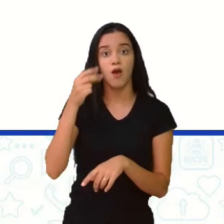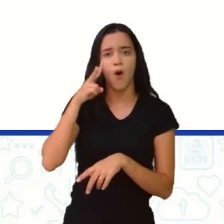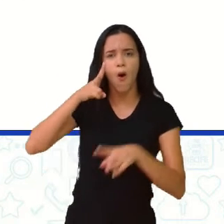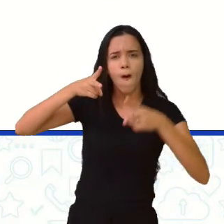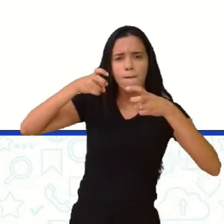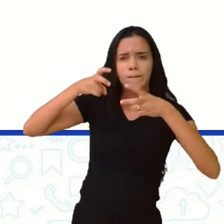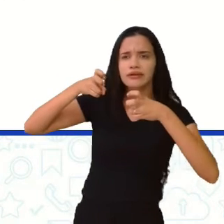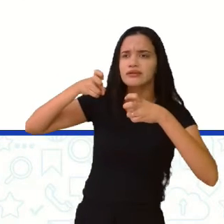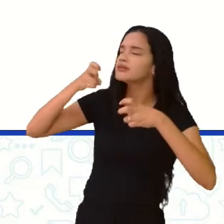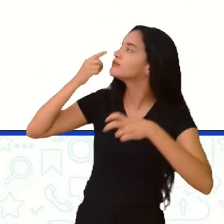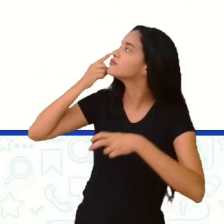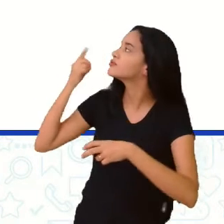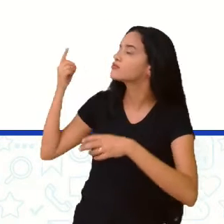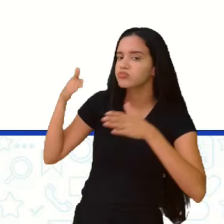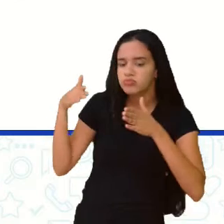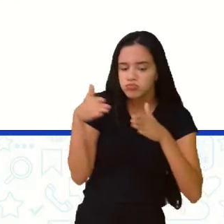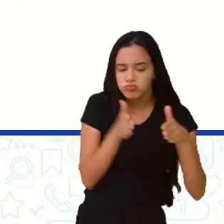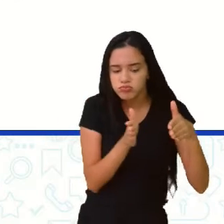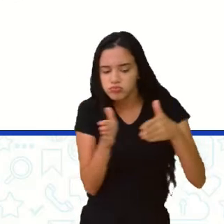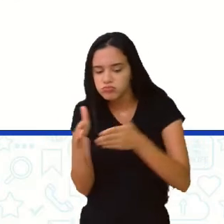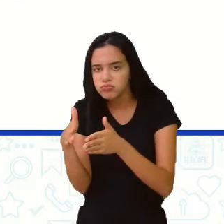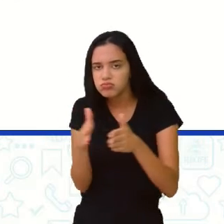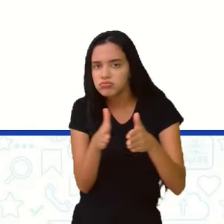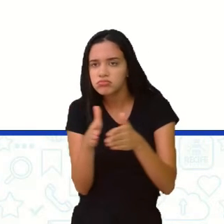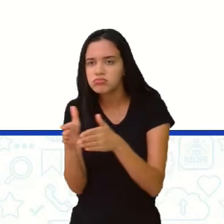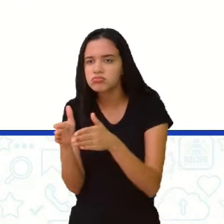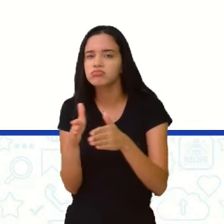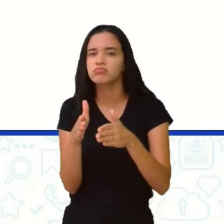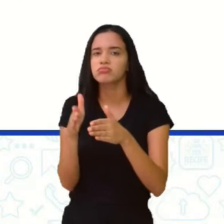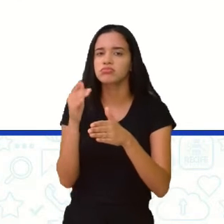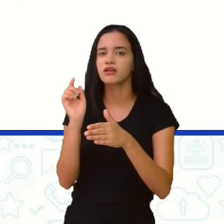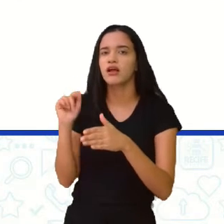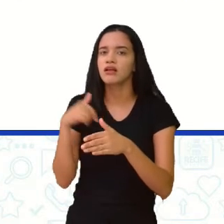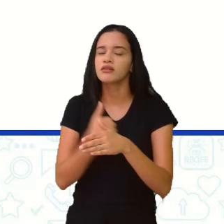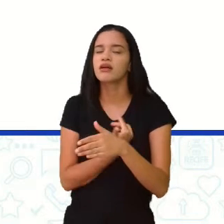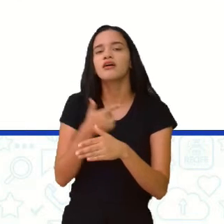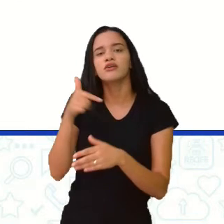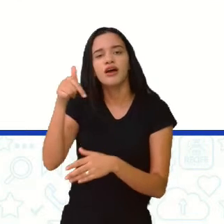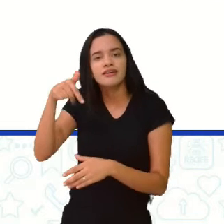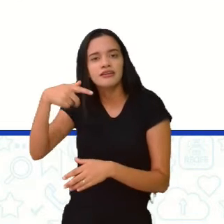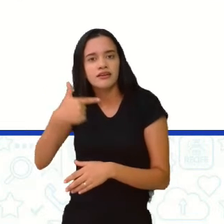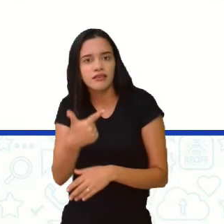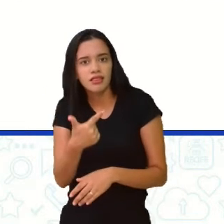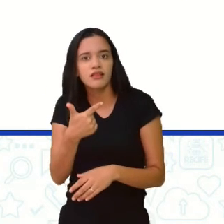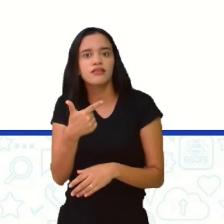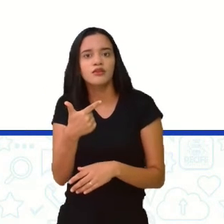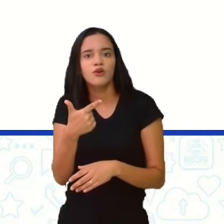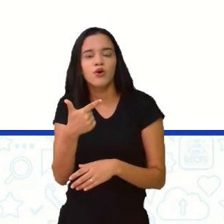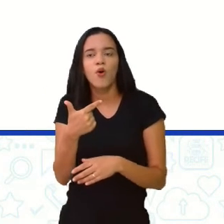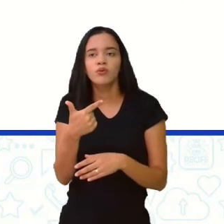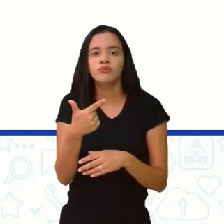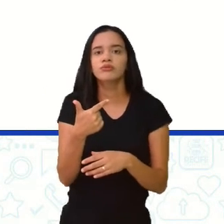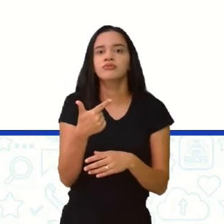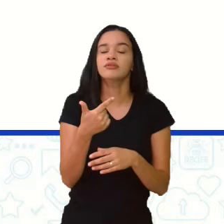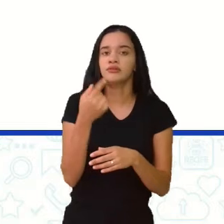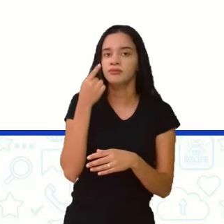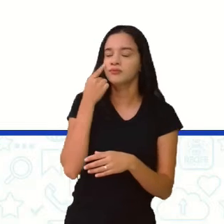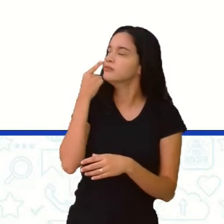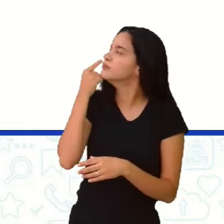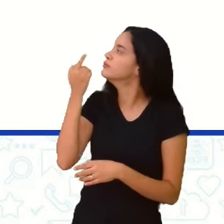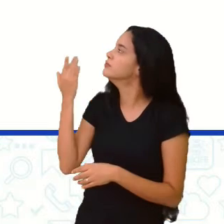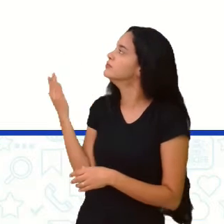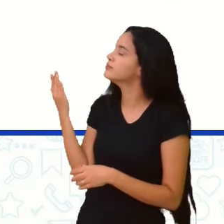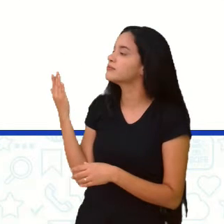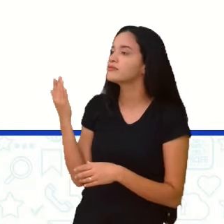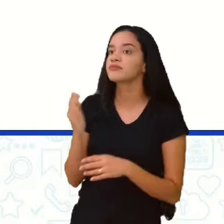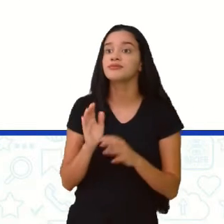imagem, né, por onde ele passa, quantos afluentes, a gente viu 72 afluentes e ele corta 42 municípios.